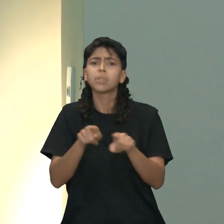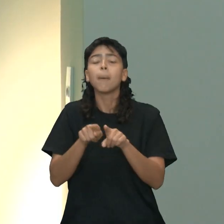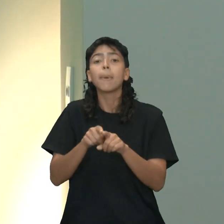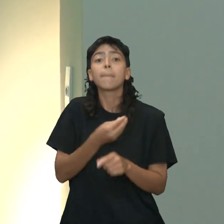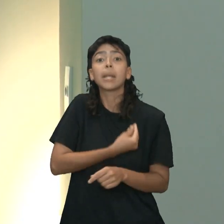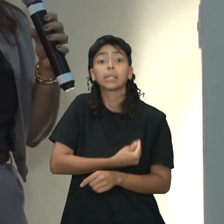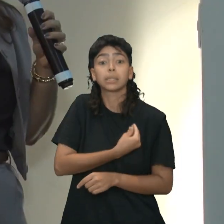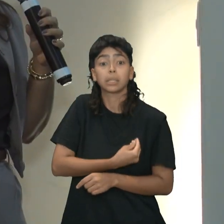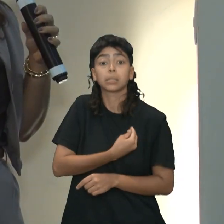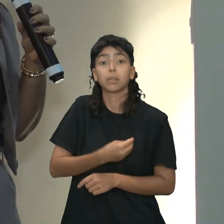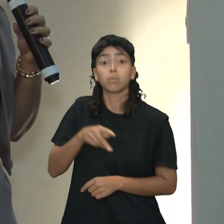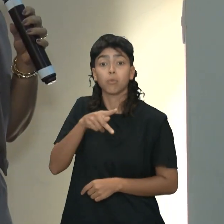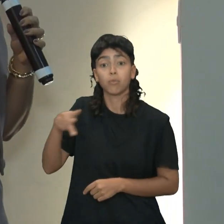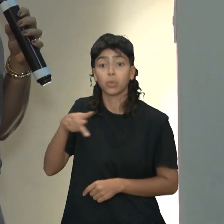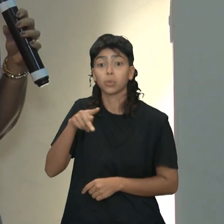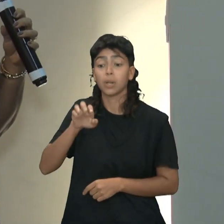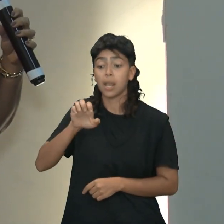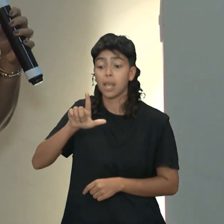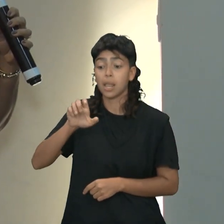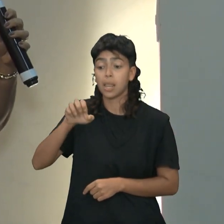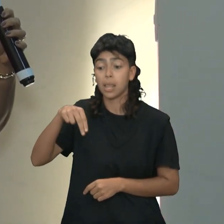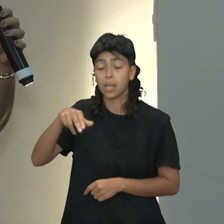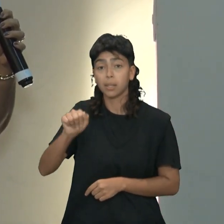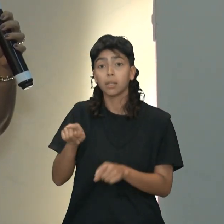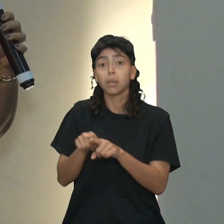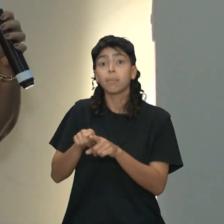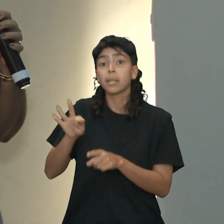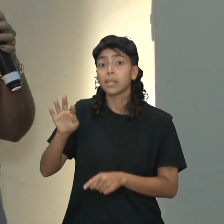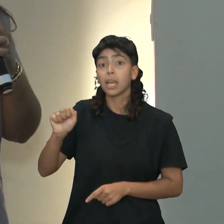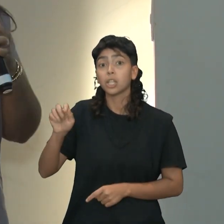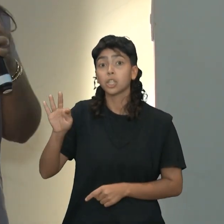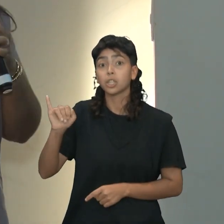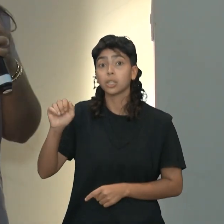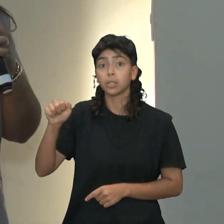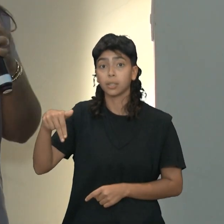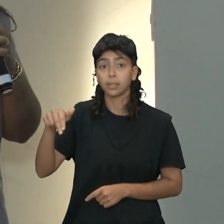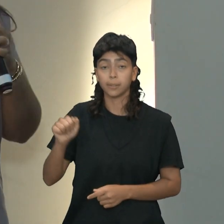Helena Karasek, e da professora da UFG, Tatiana Amaral.